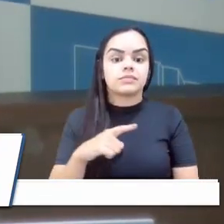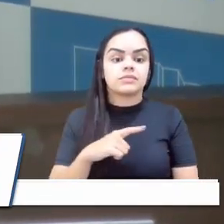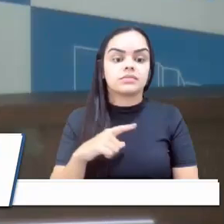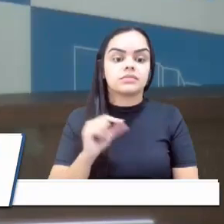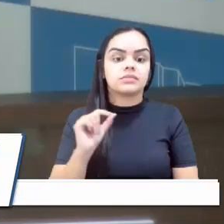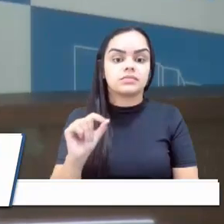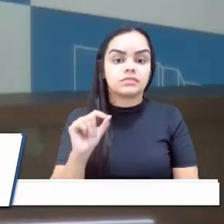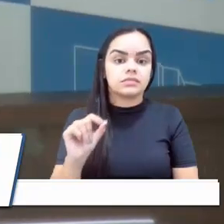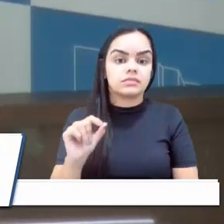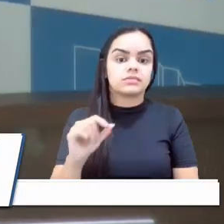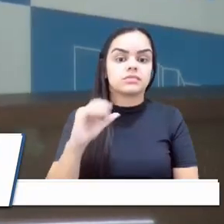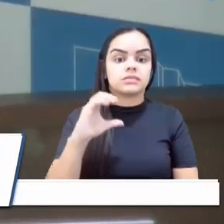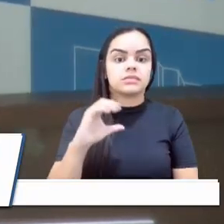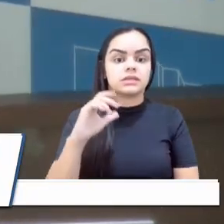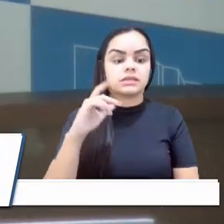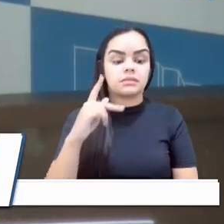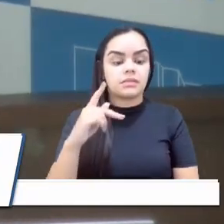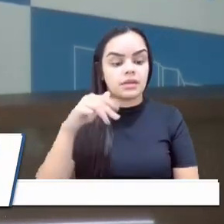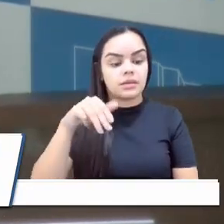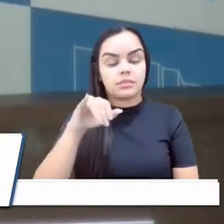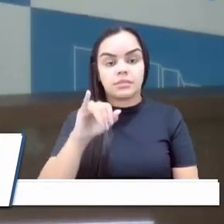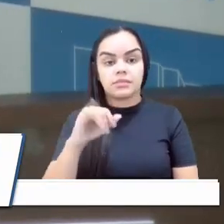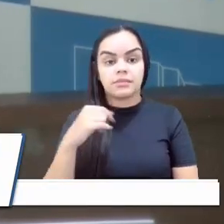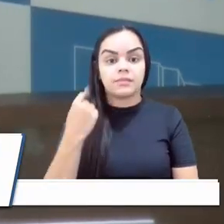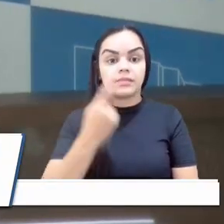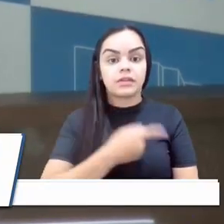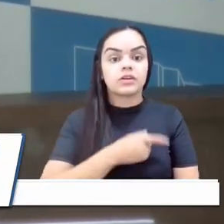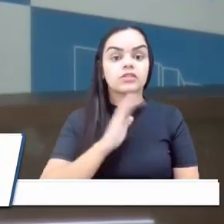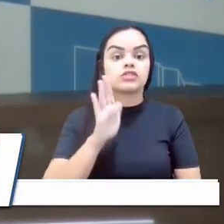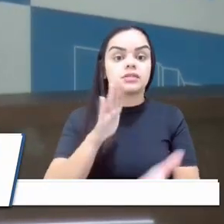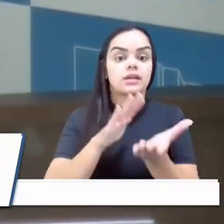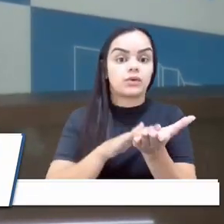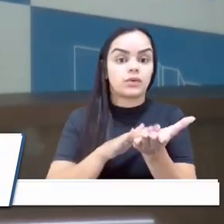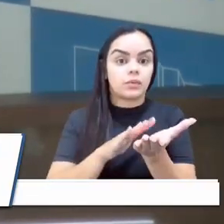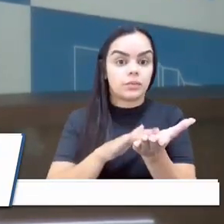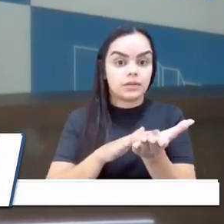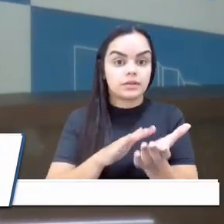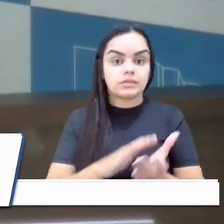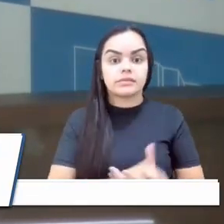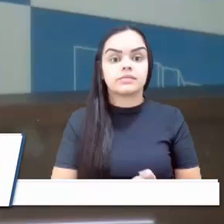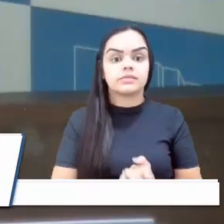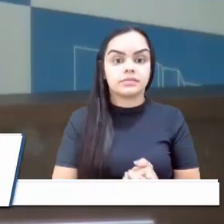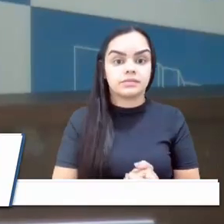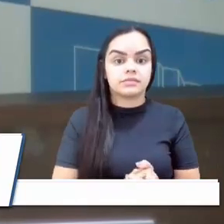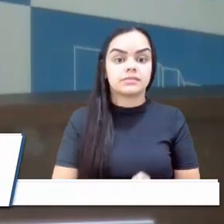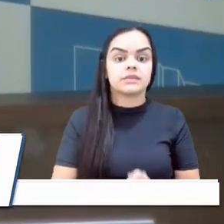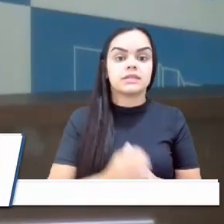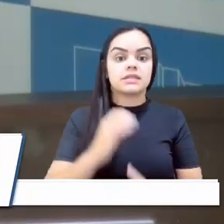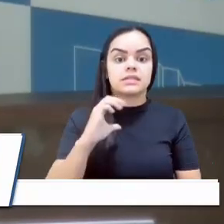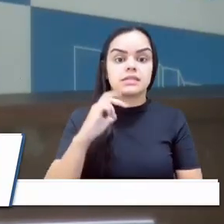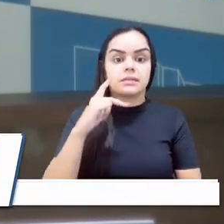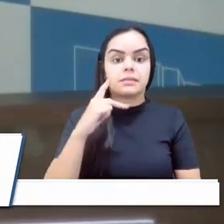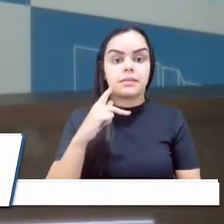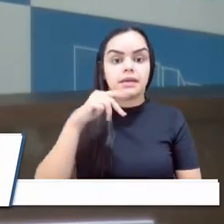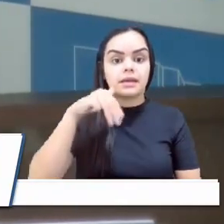uma CPMI, que é algo que a gente já está cobrando, né, para que instaure uma CPMI, que os